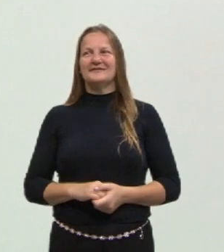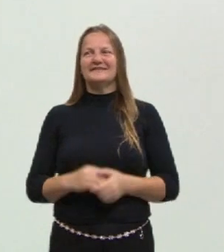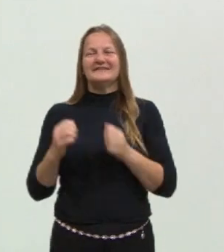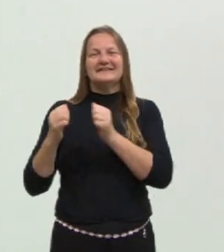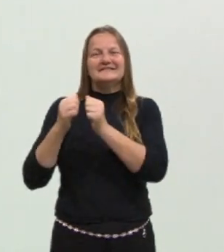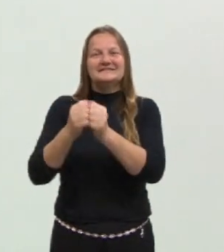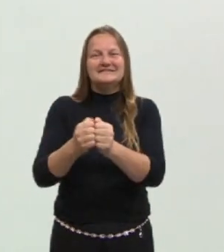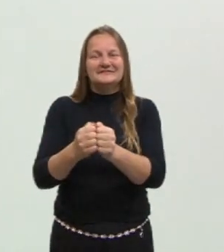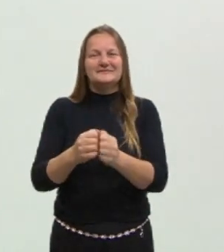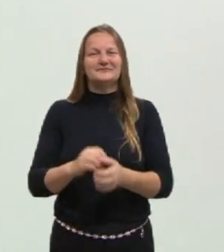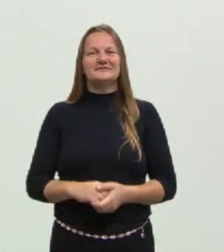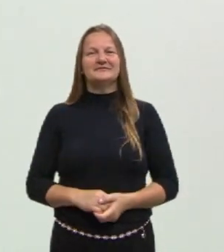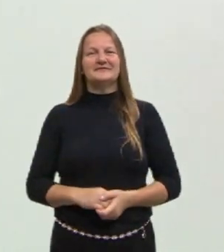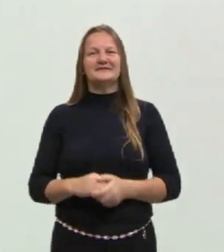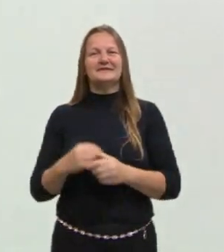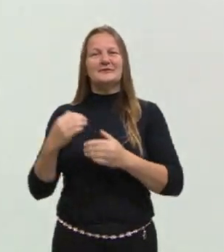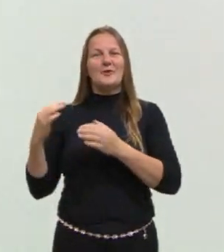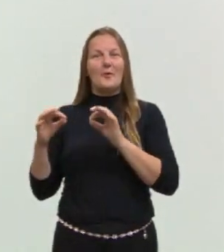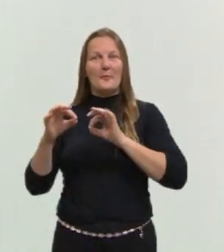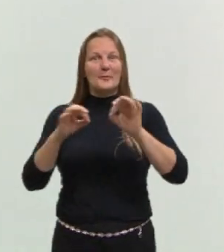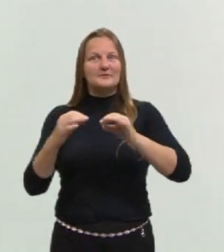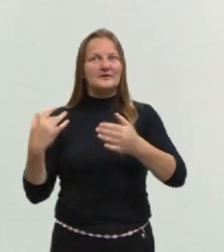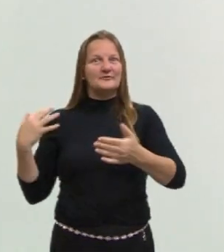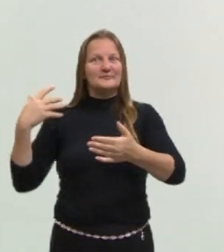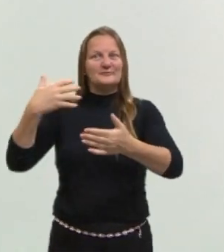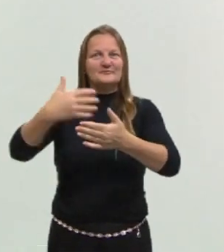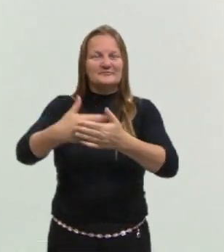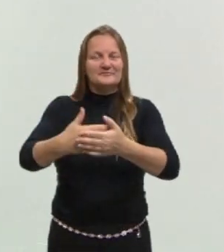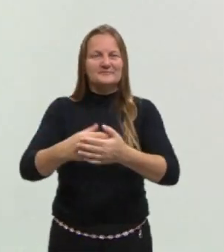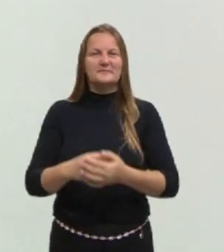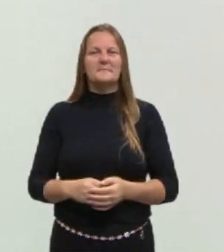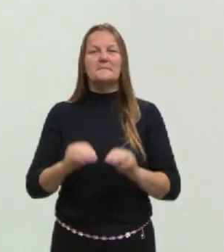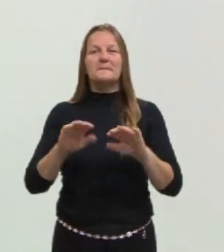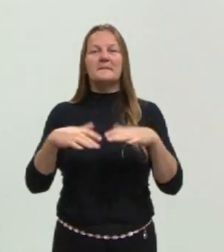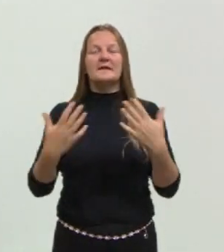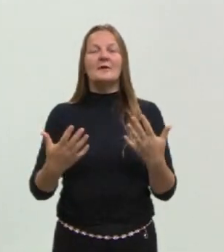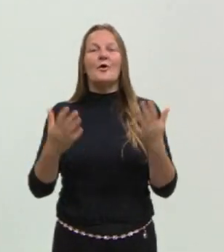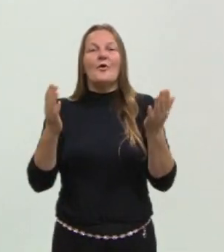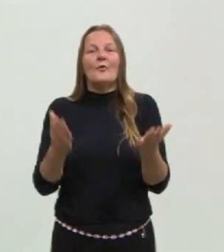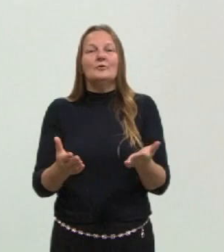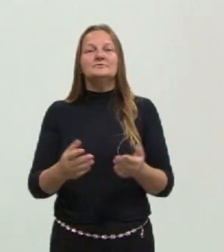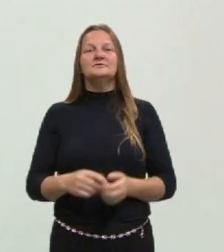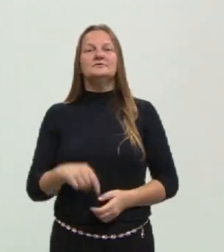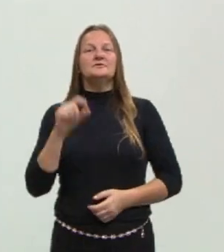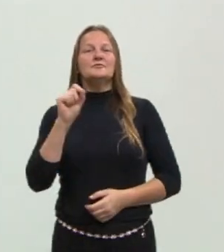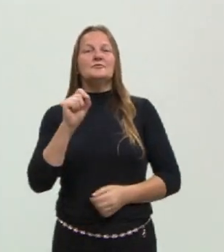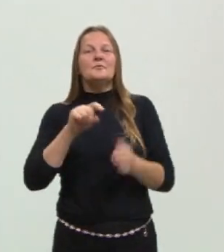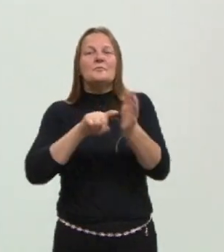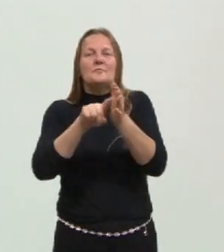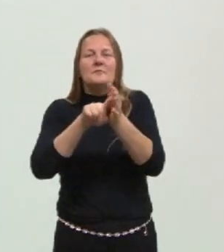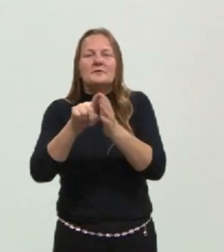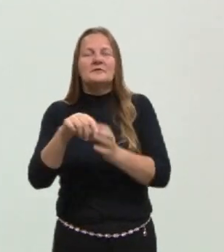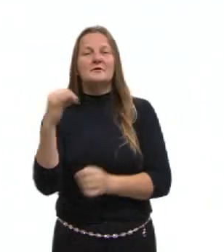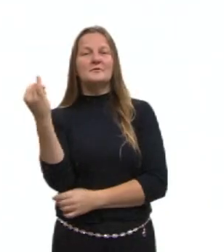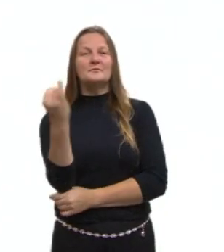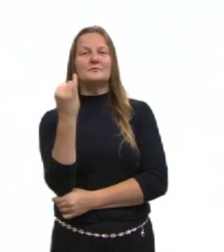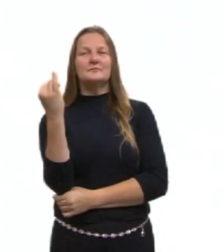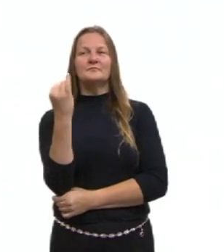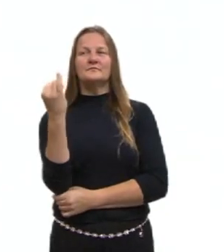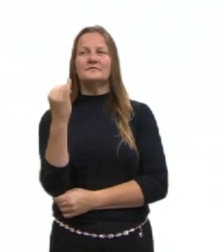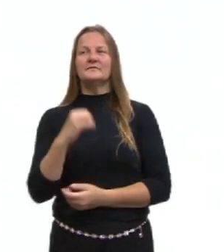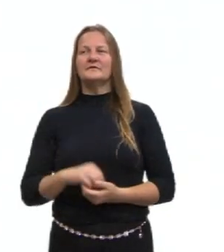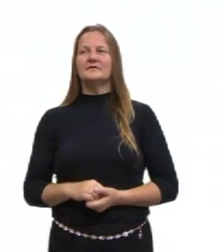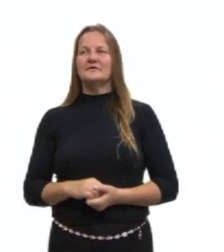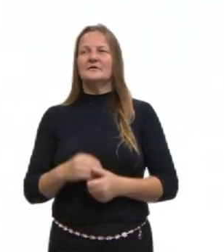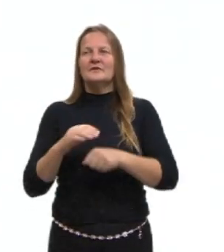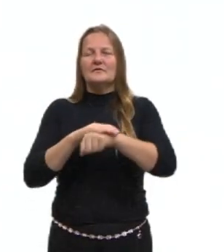juntas durante todo o projeto, né? Sim. Então, a gente vai encerrar hoje com essa questão muito importante, né? A gente vem